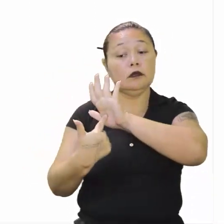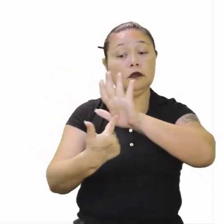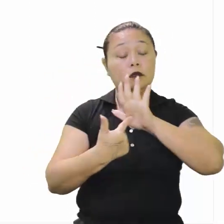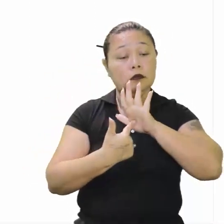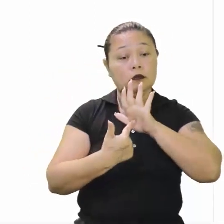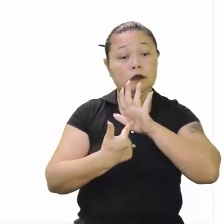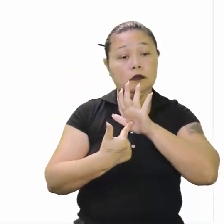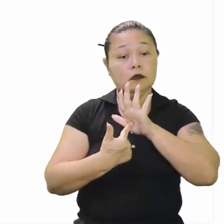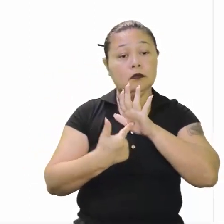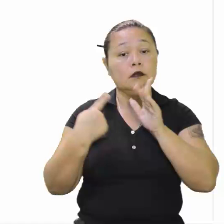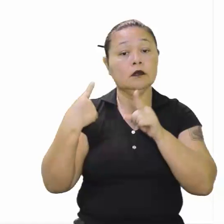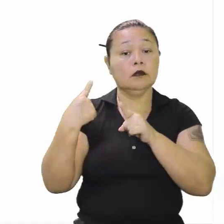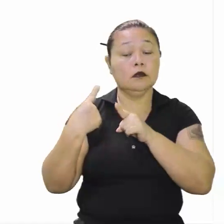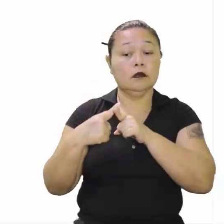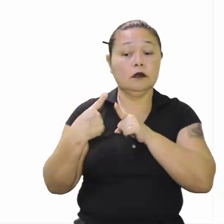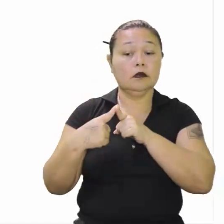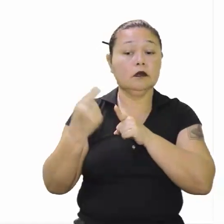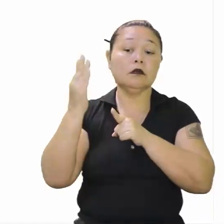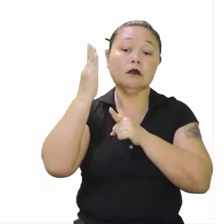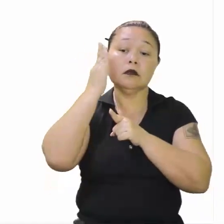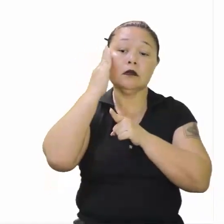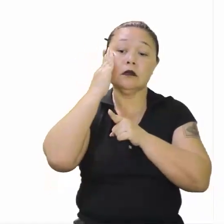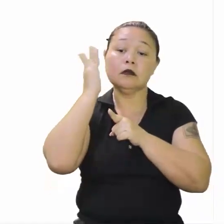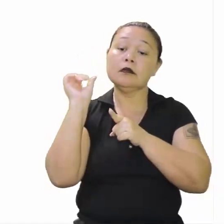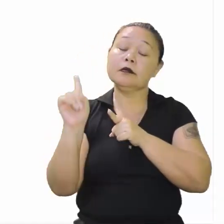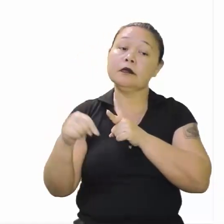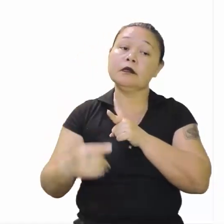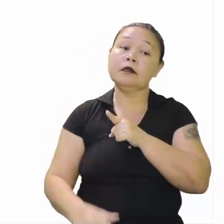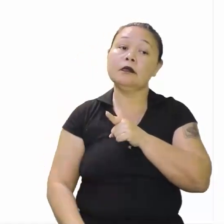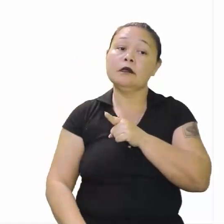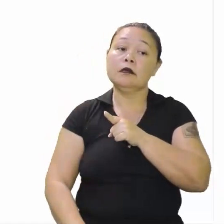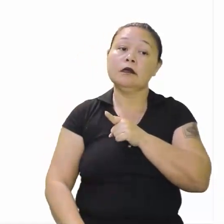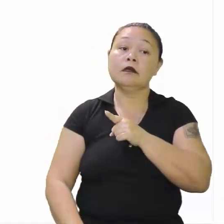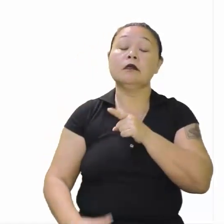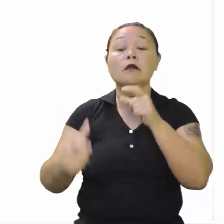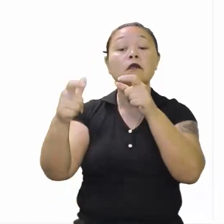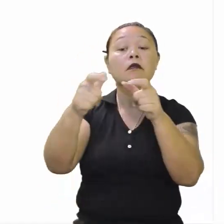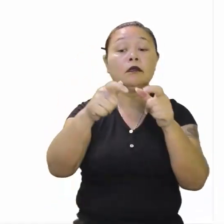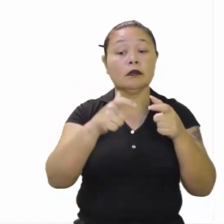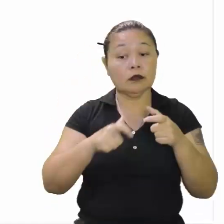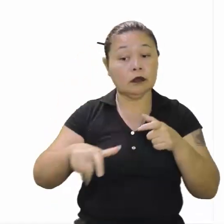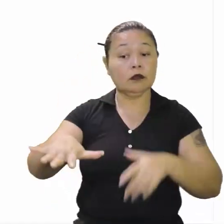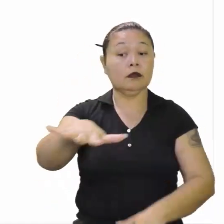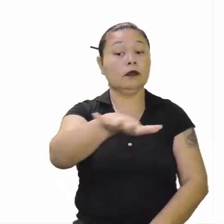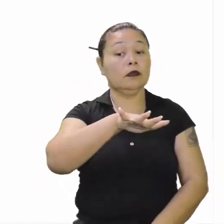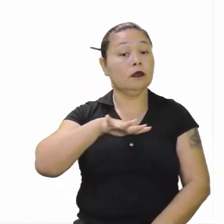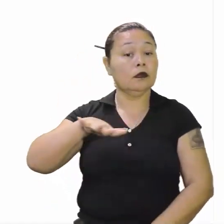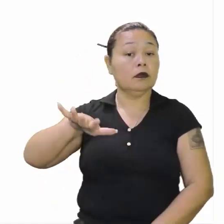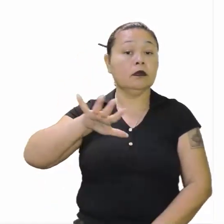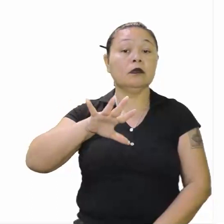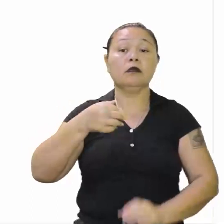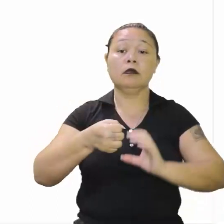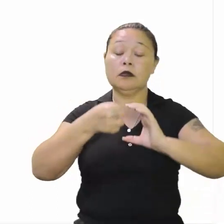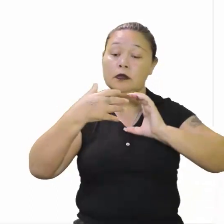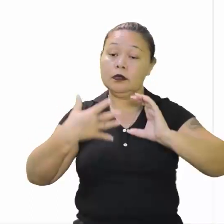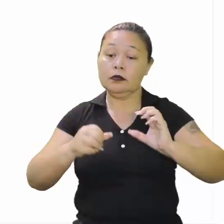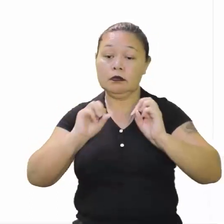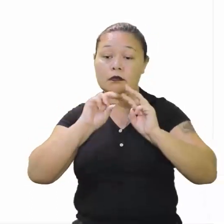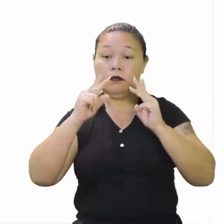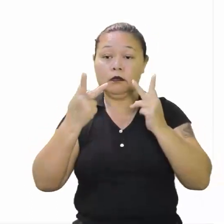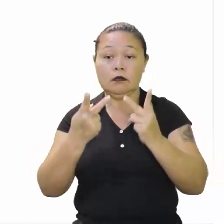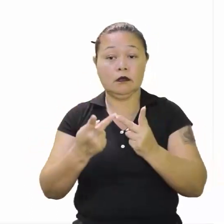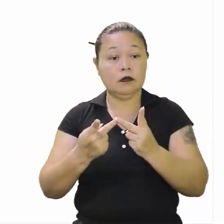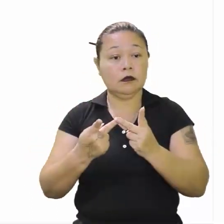quê? Porque sabemos que ocupar lugar no espaço é uma característica da